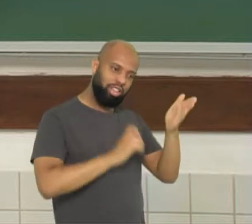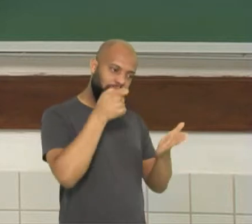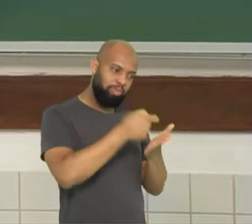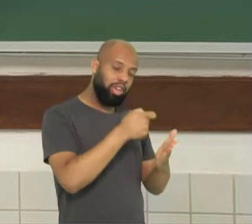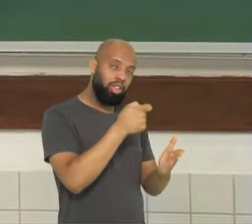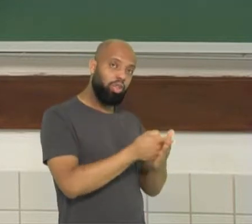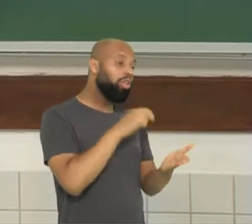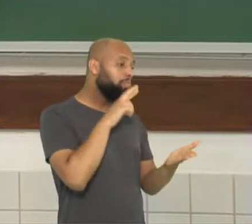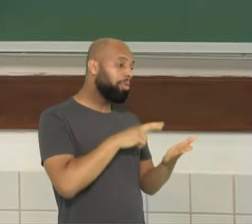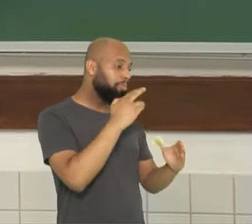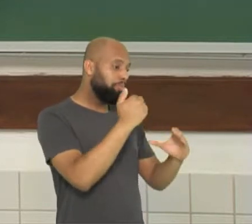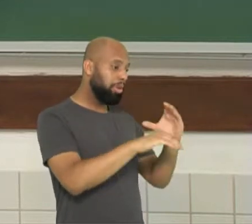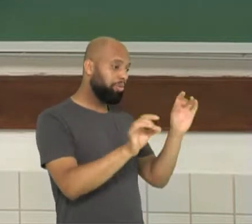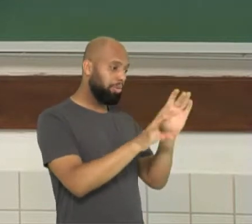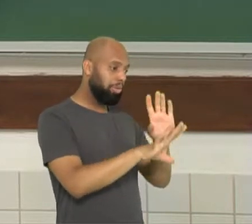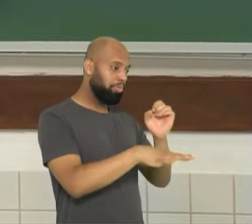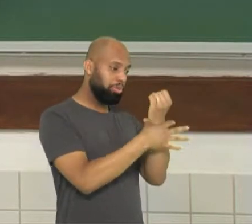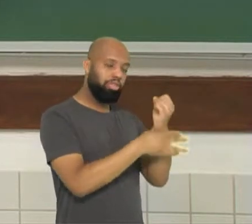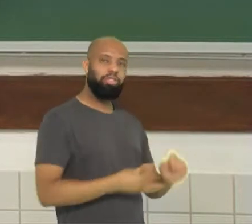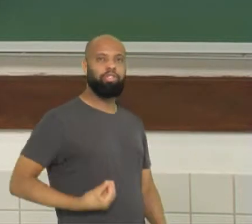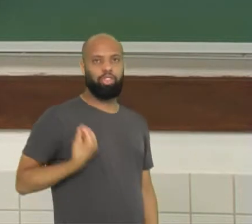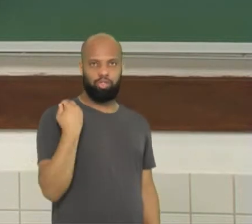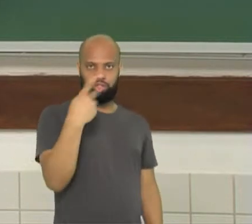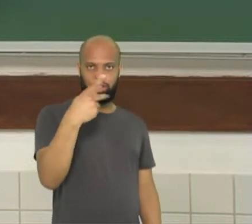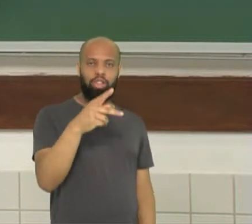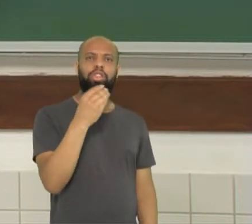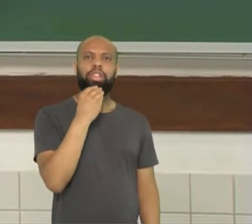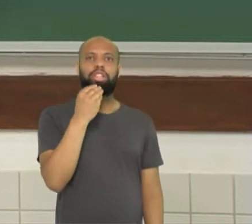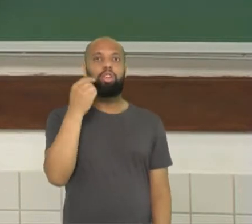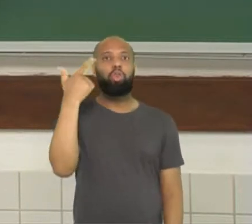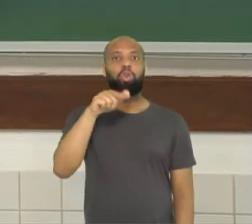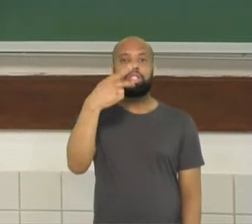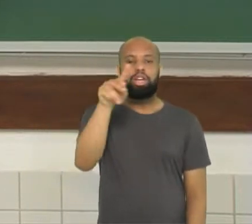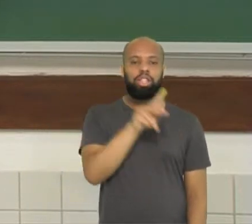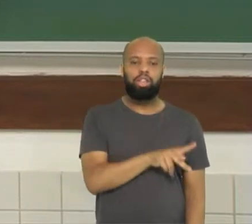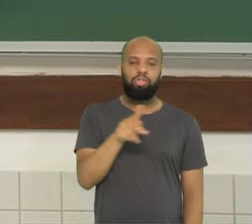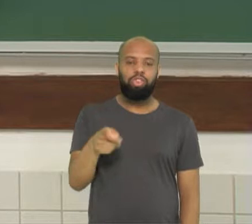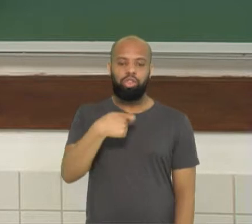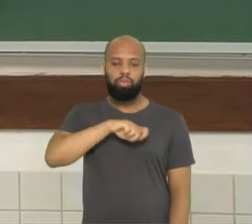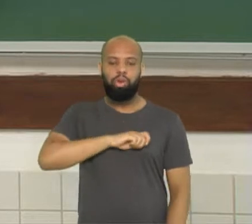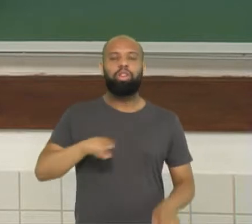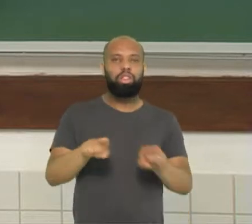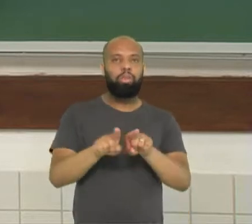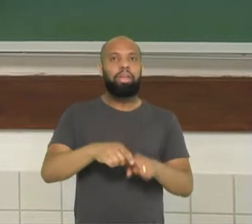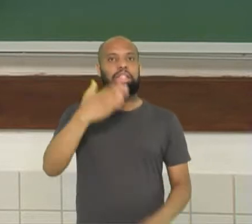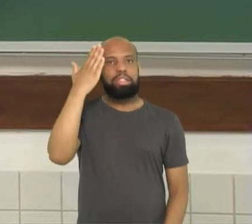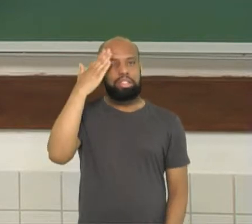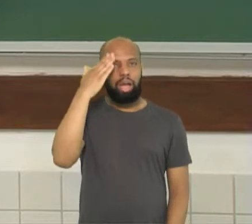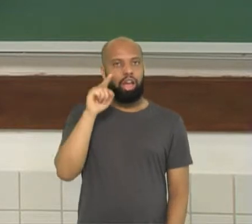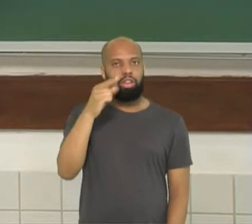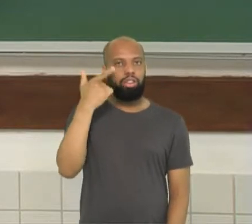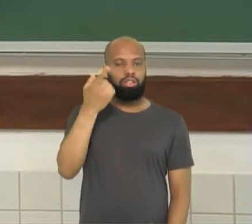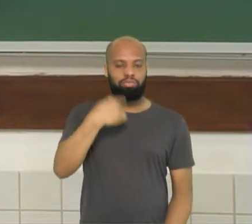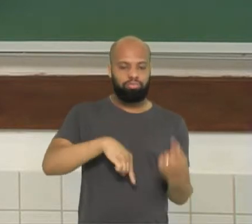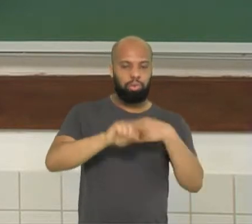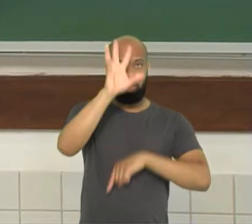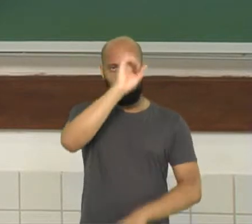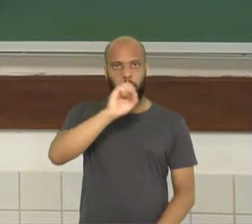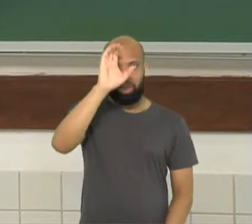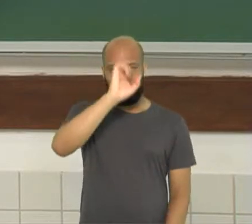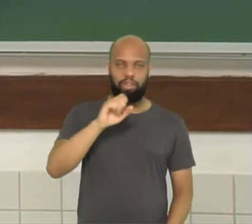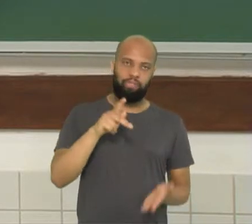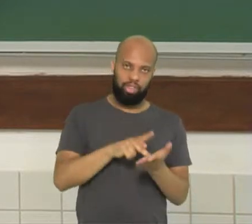frequência na aula, né? Proporcionando assim a oportunidade do seu professor de espanhol acompanhar a sua evolução, a sua